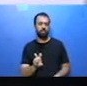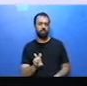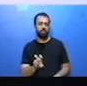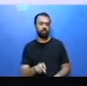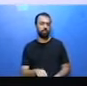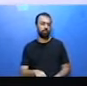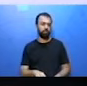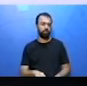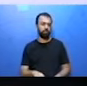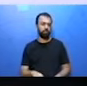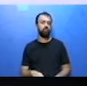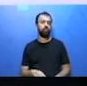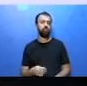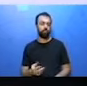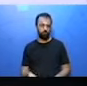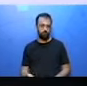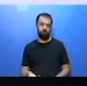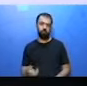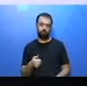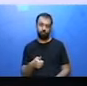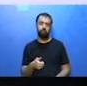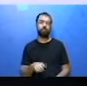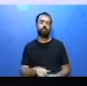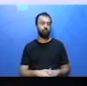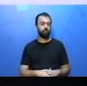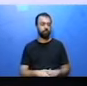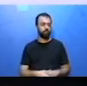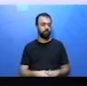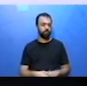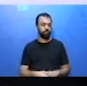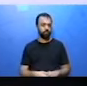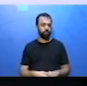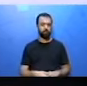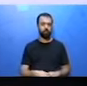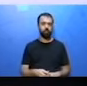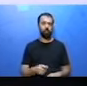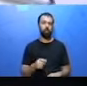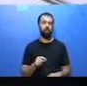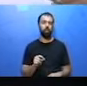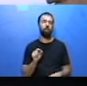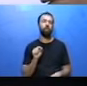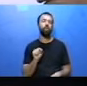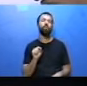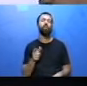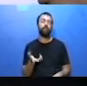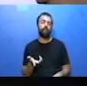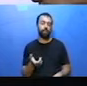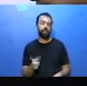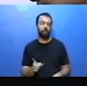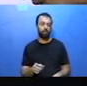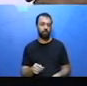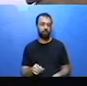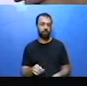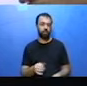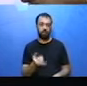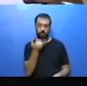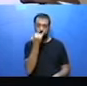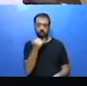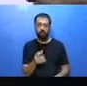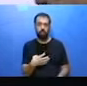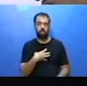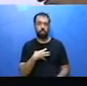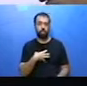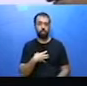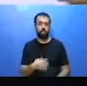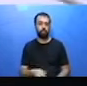pergunta sim sim sim sim isso ocorreu foi o acidente qual foi é o tipo de acidente